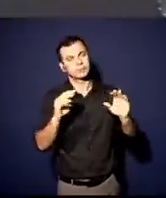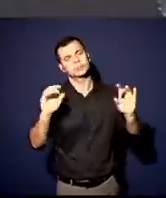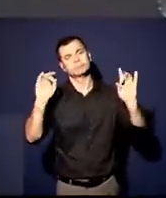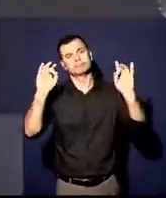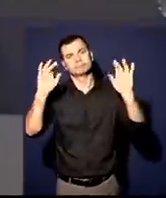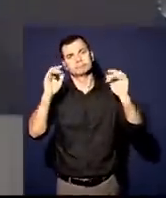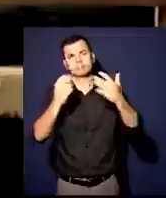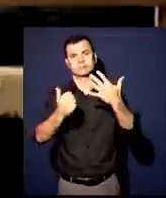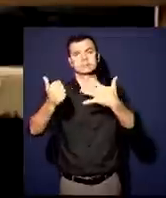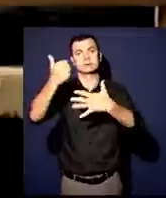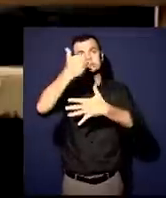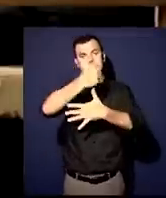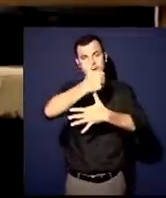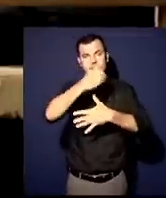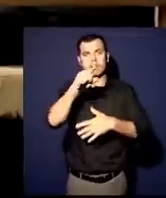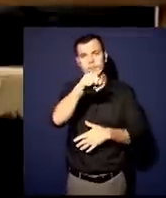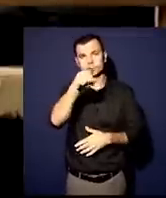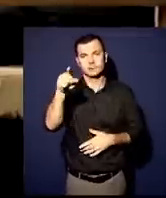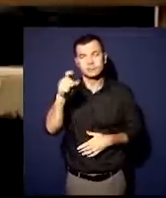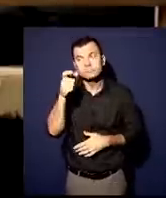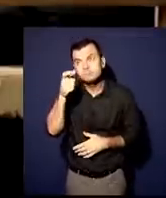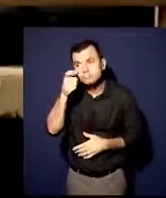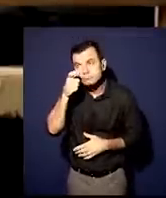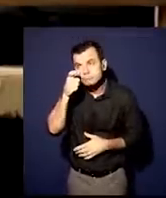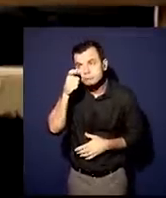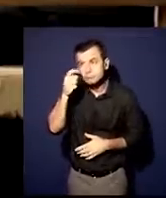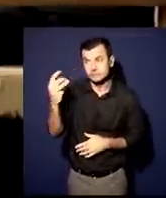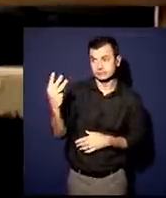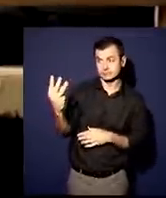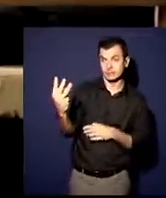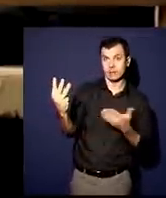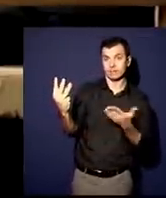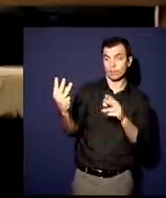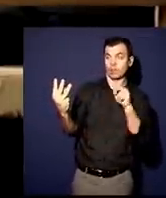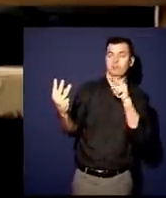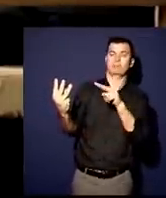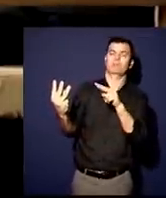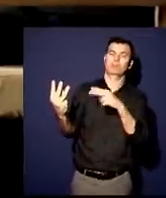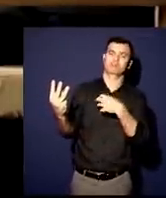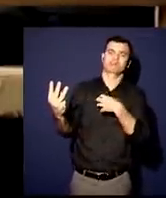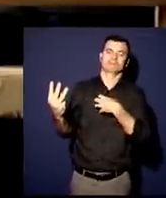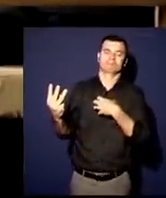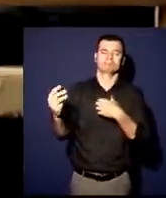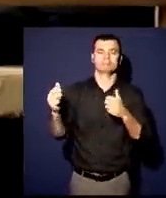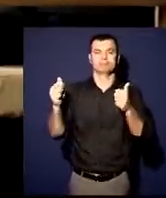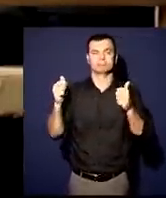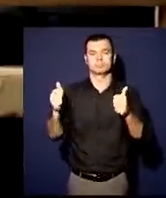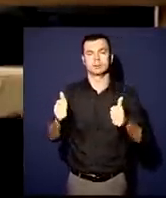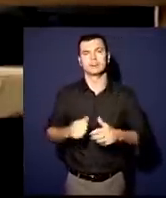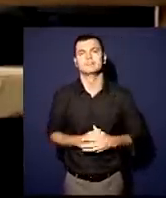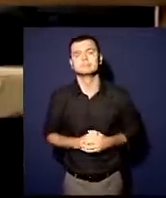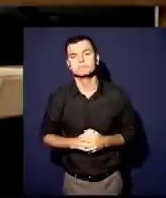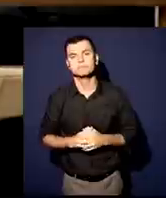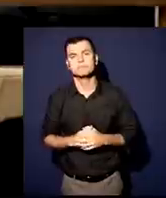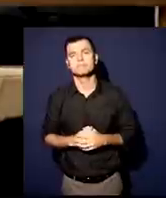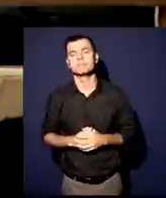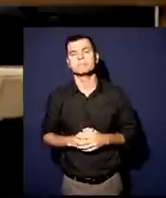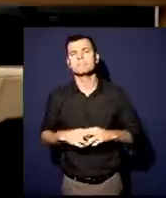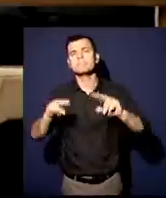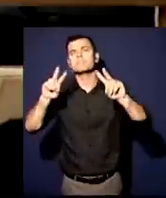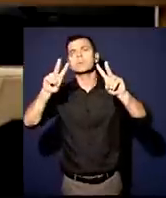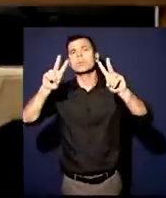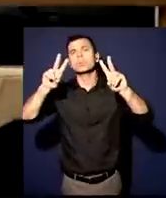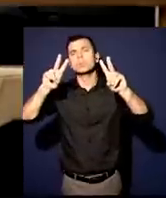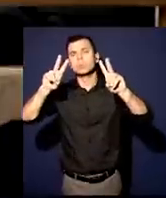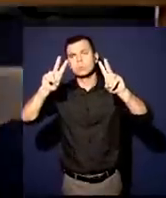mundo aqui que nos assiste poder ver vocês. Vou começar explorando um pouquinho o mundo,